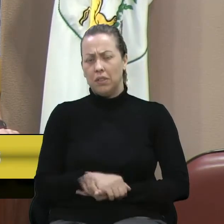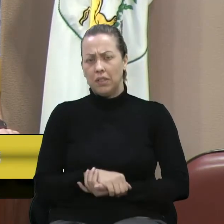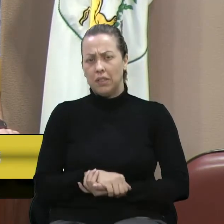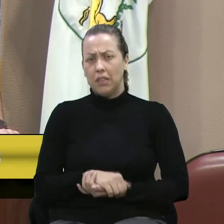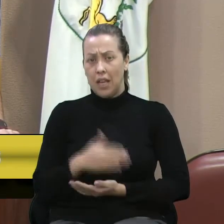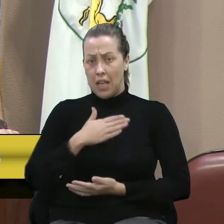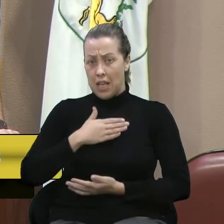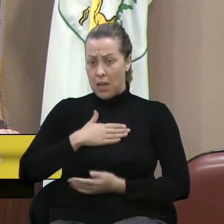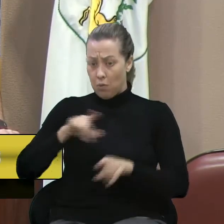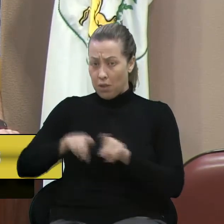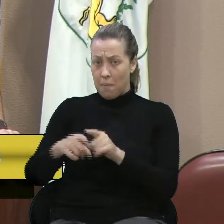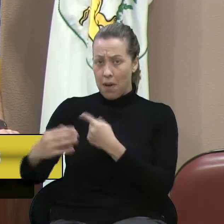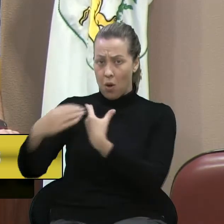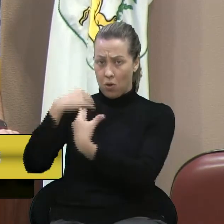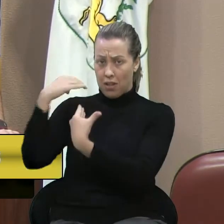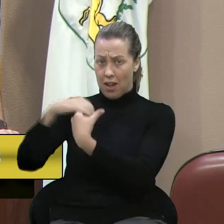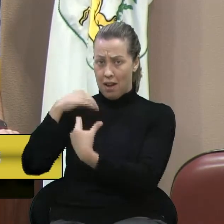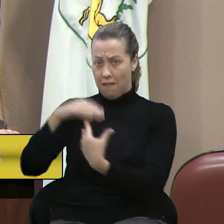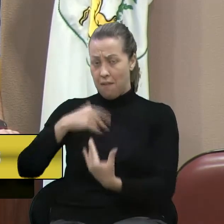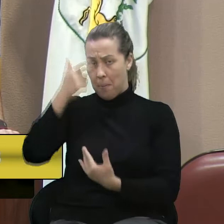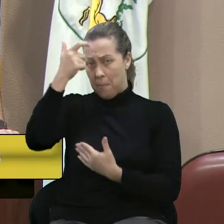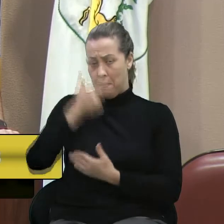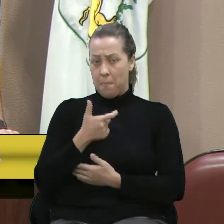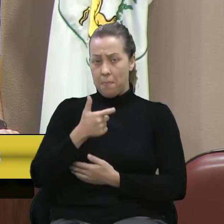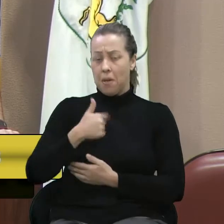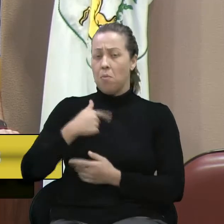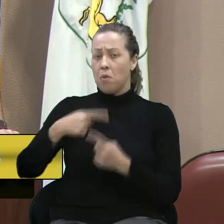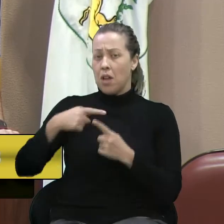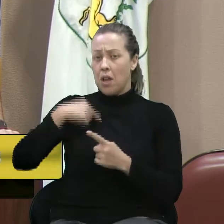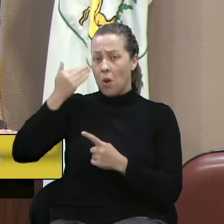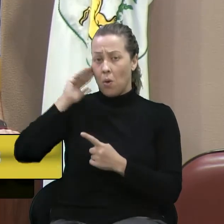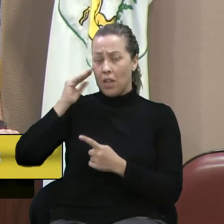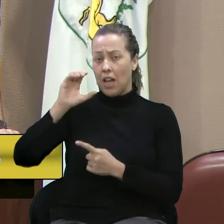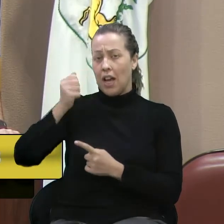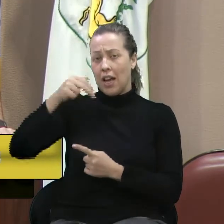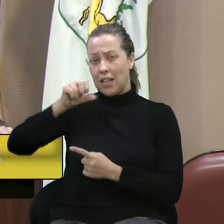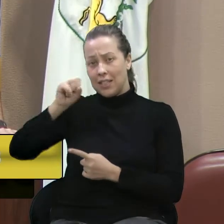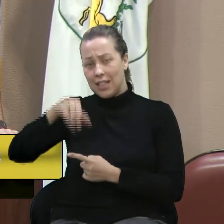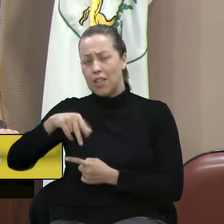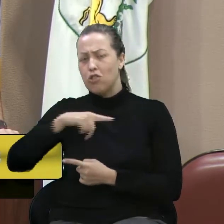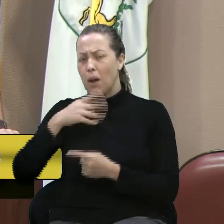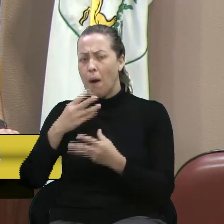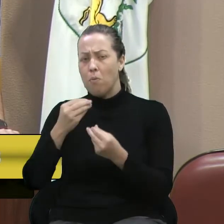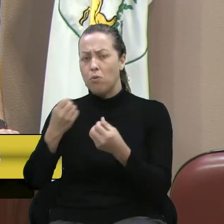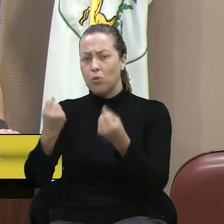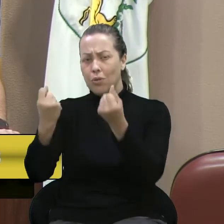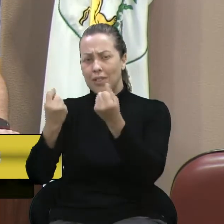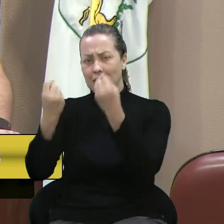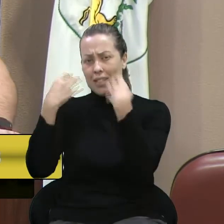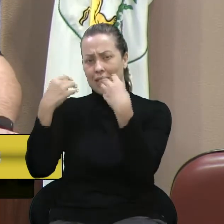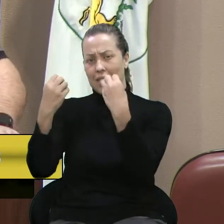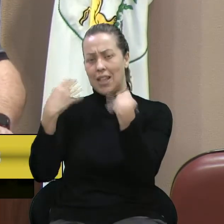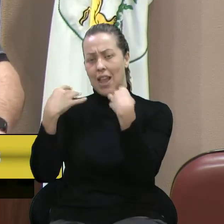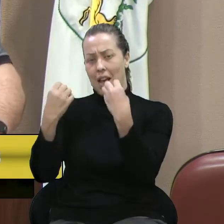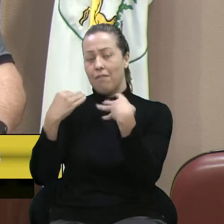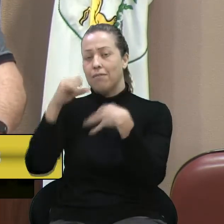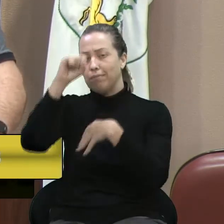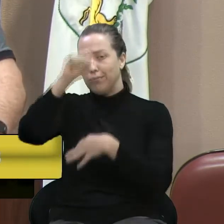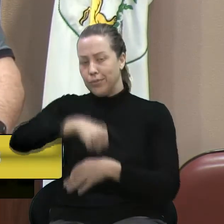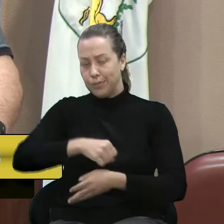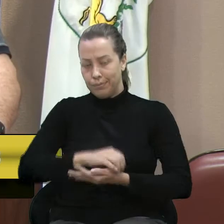minha pessoa, porque eu entendia que o Cancian tinha muito a nos ensinar e sem dúvida nenhuma ensinava.